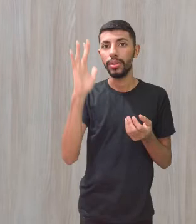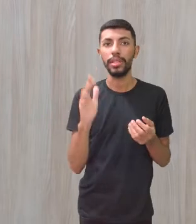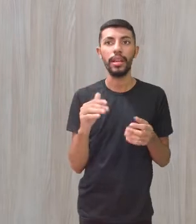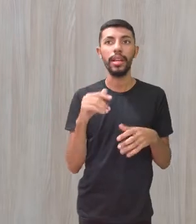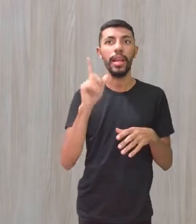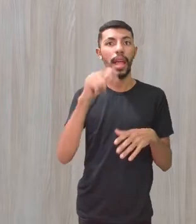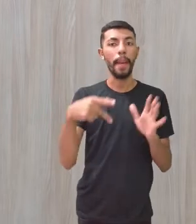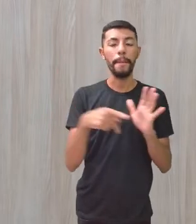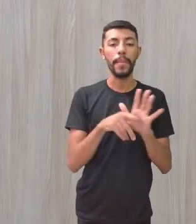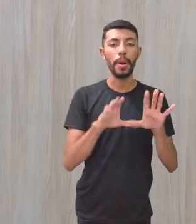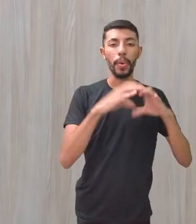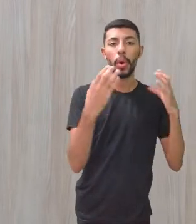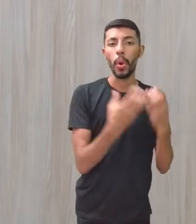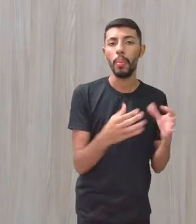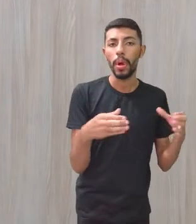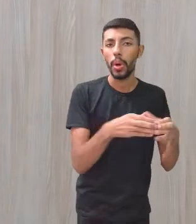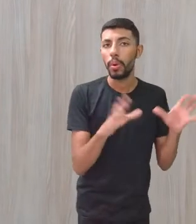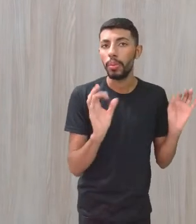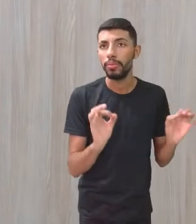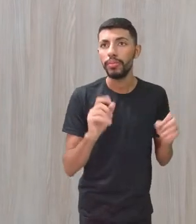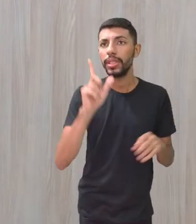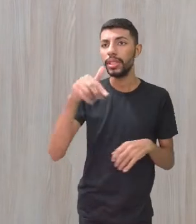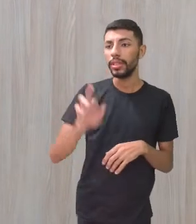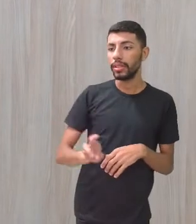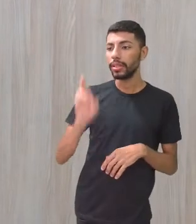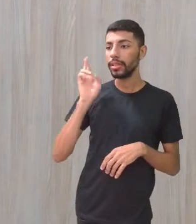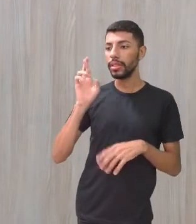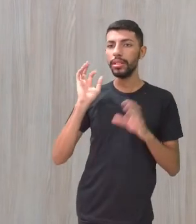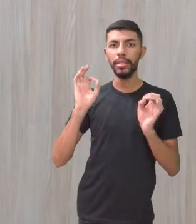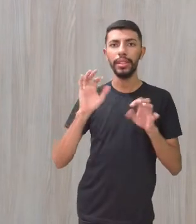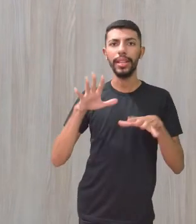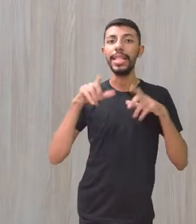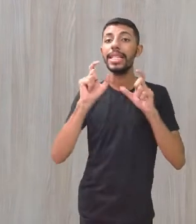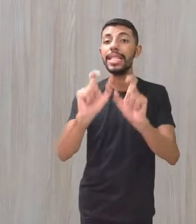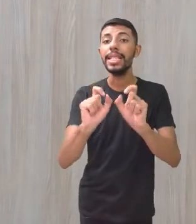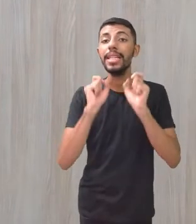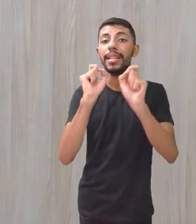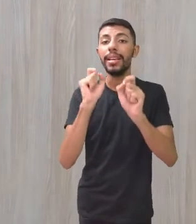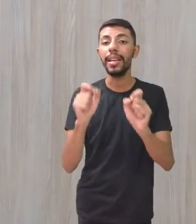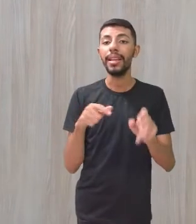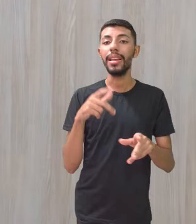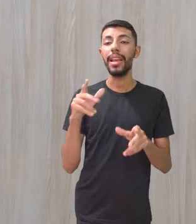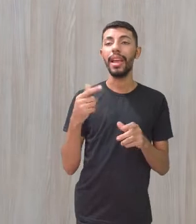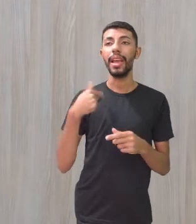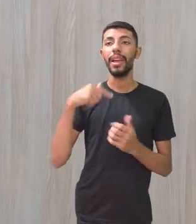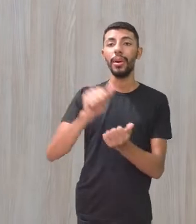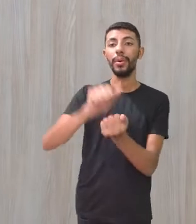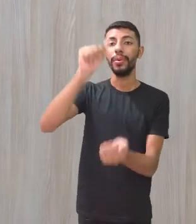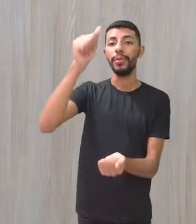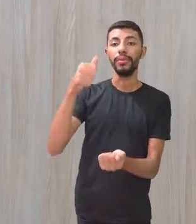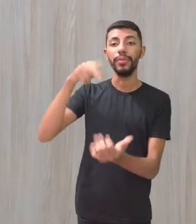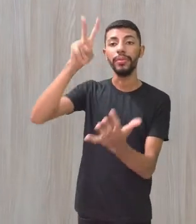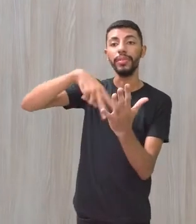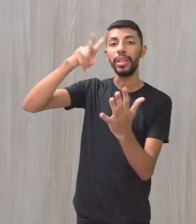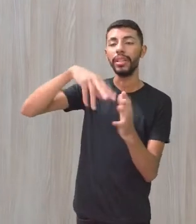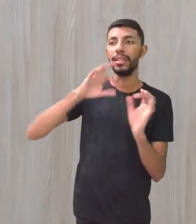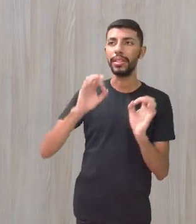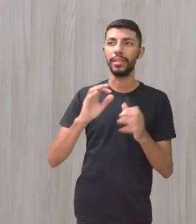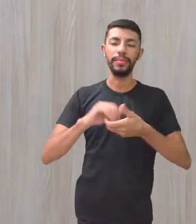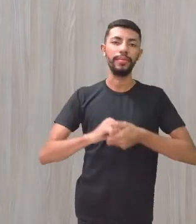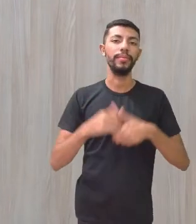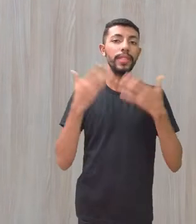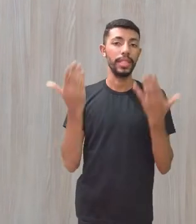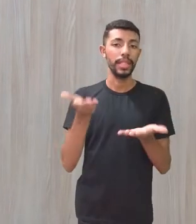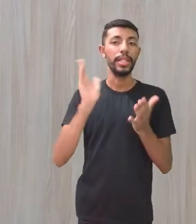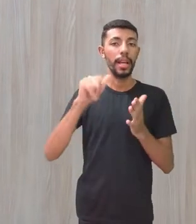pertencem a determinada comunidade, são religiosos. Quem é o meu público? Então, para quem eu vou falar, isso vai moldar a